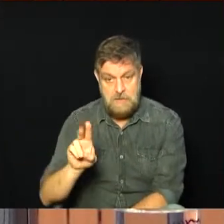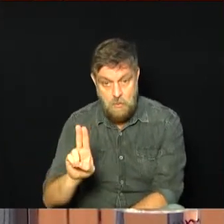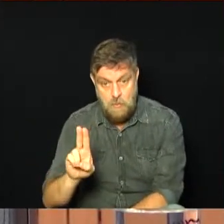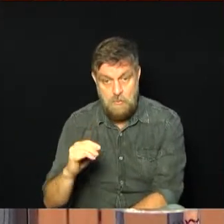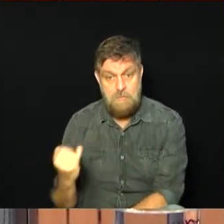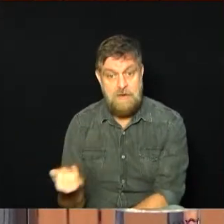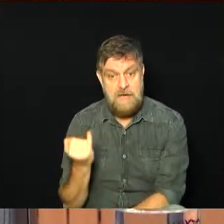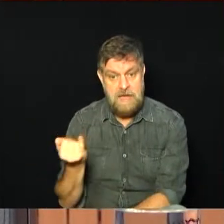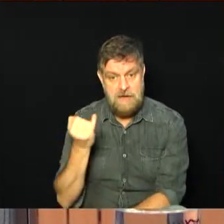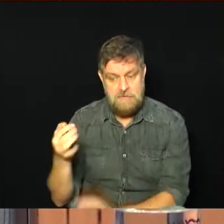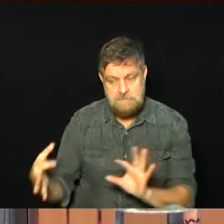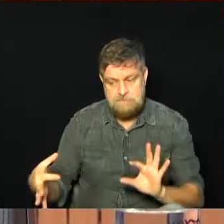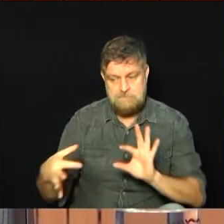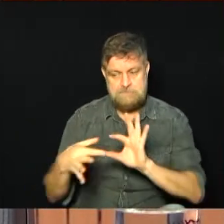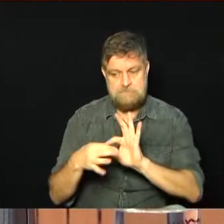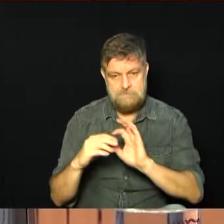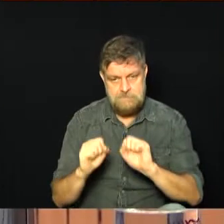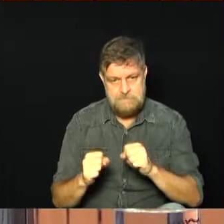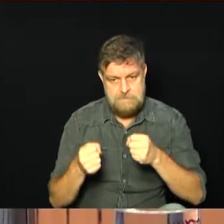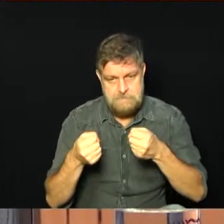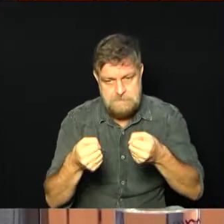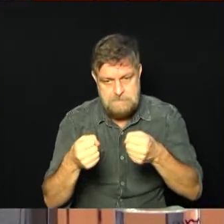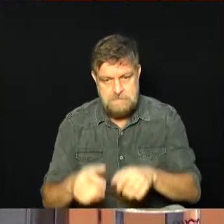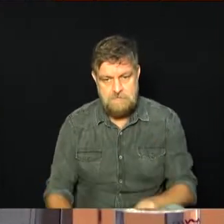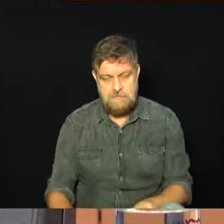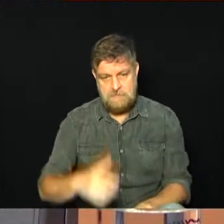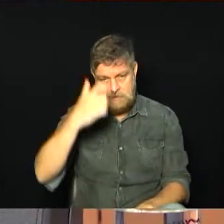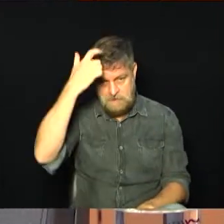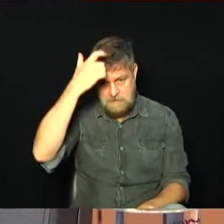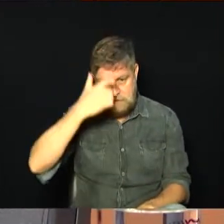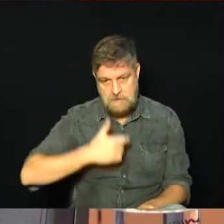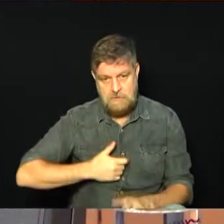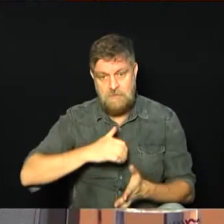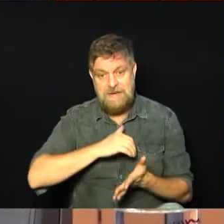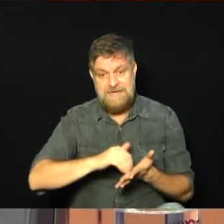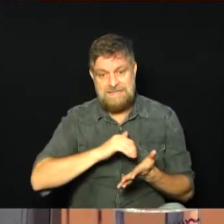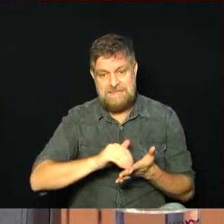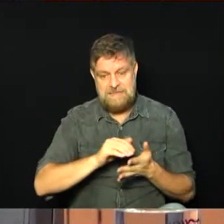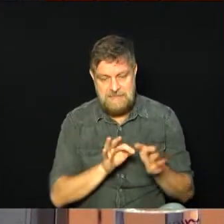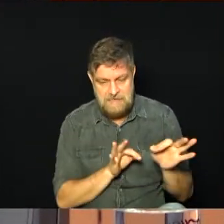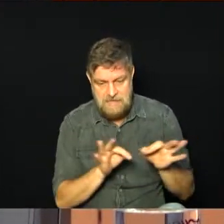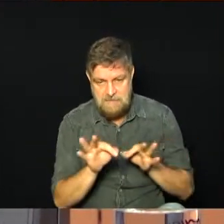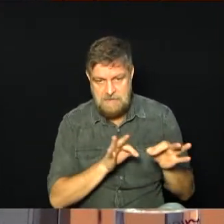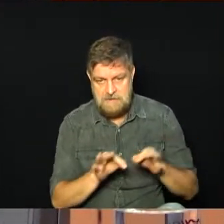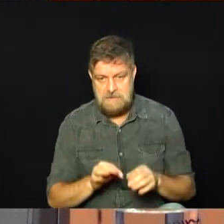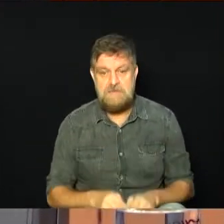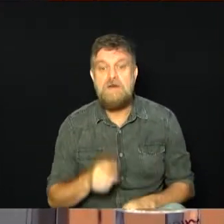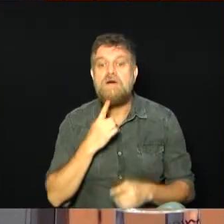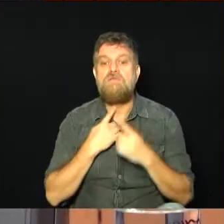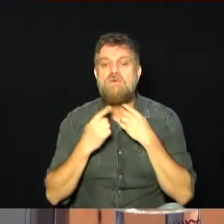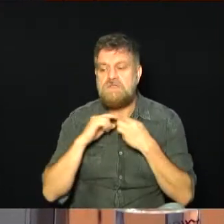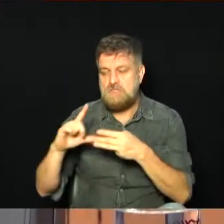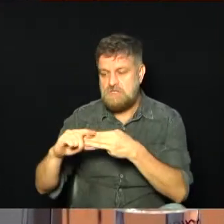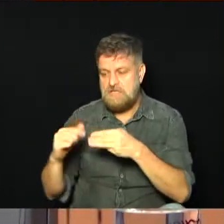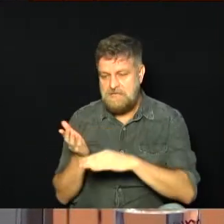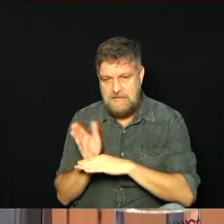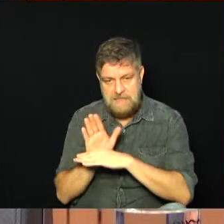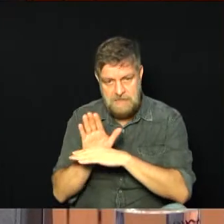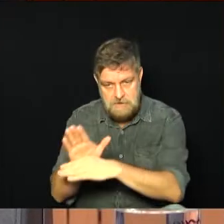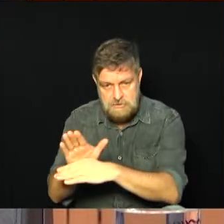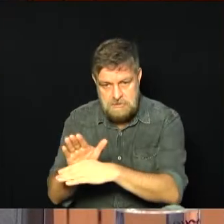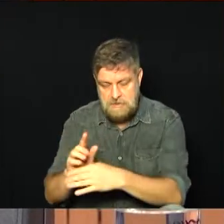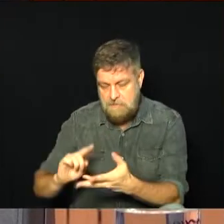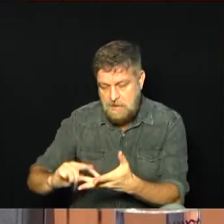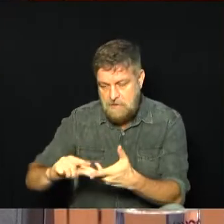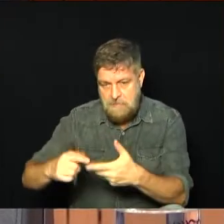essa união de esforços, tá? Então, fica aqui a Secretaria de Planejamento à disposição da INDEC, caso entender a necessidade